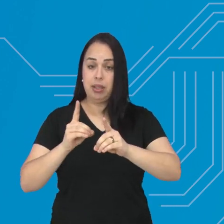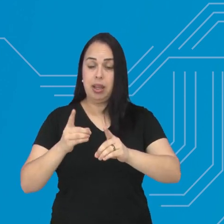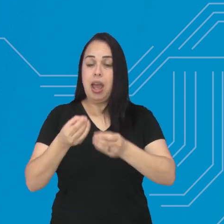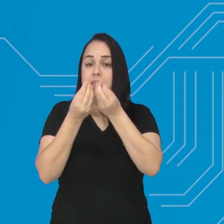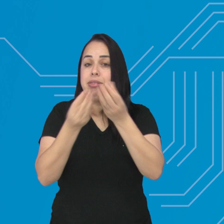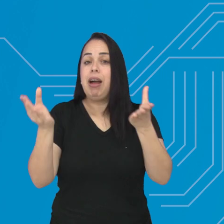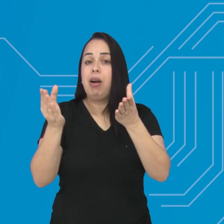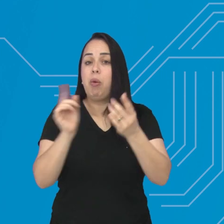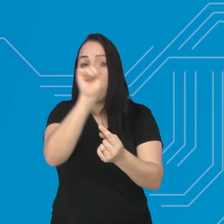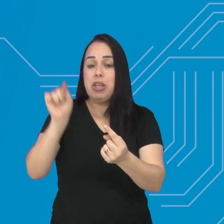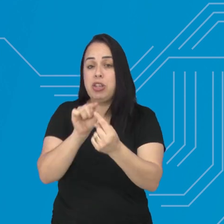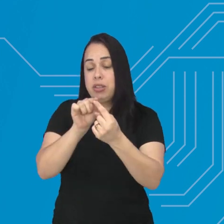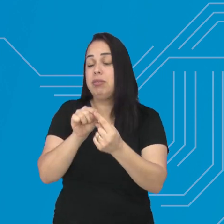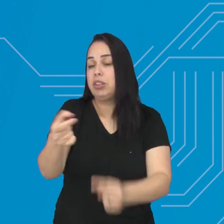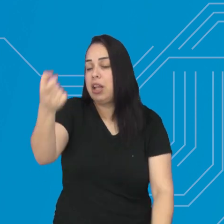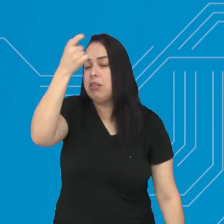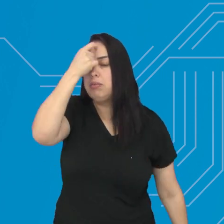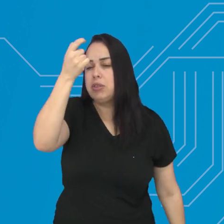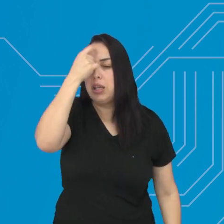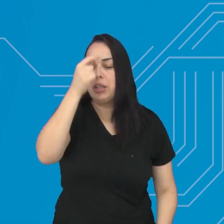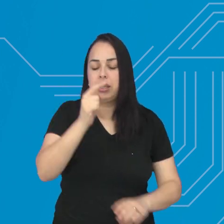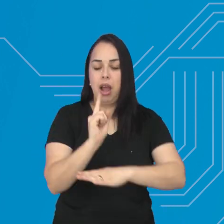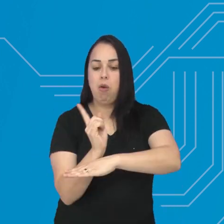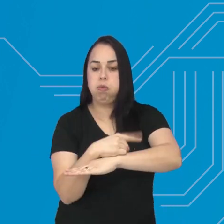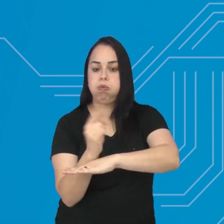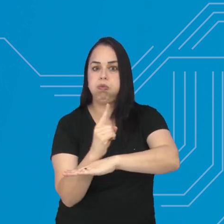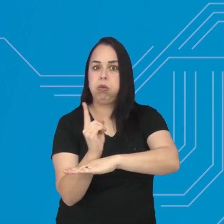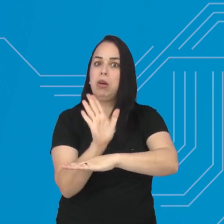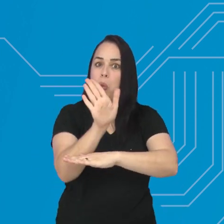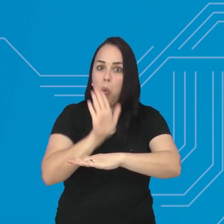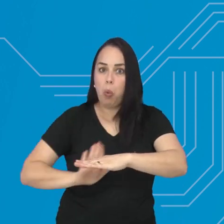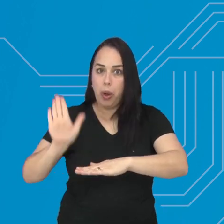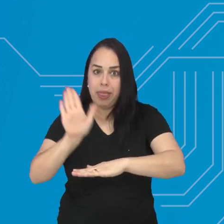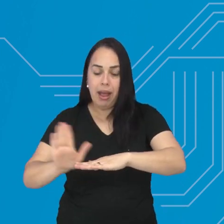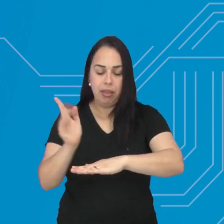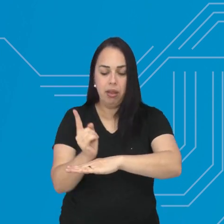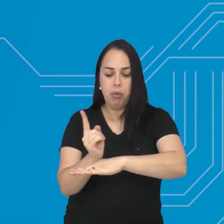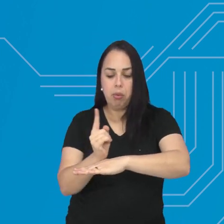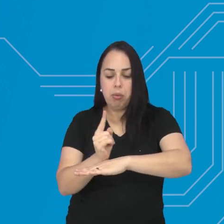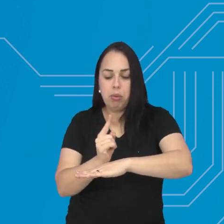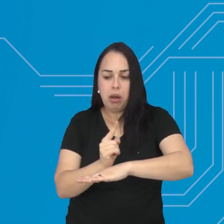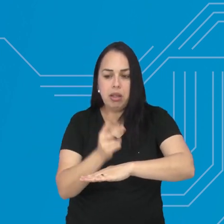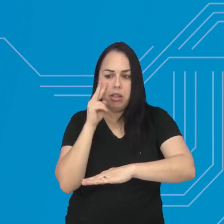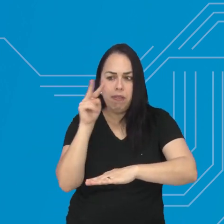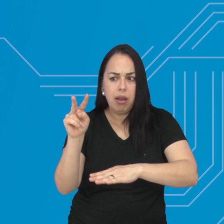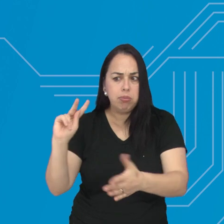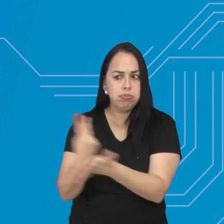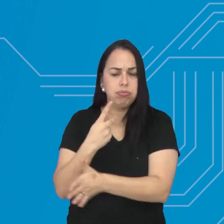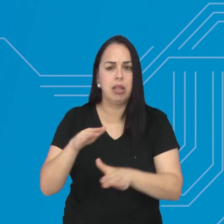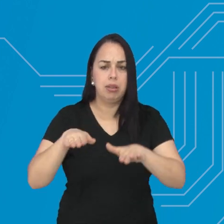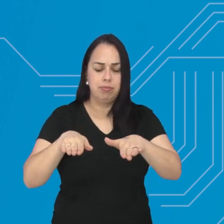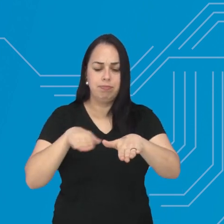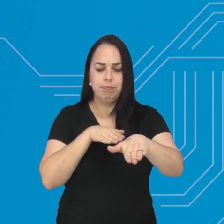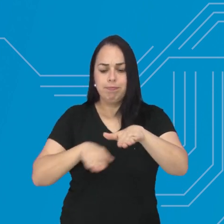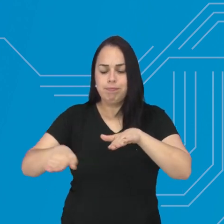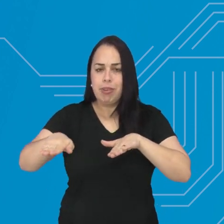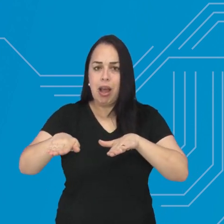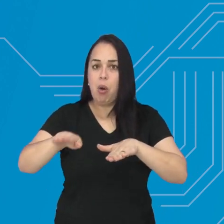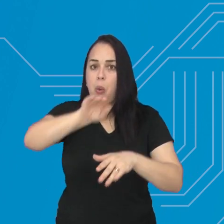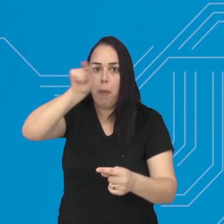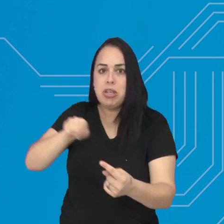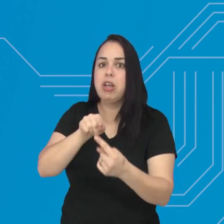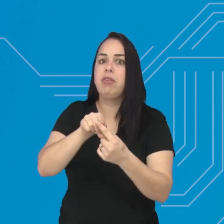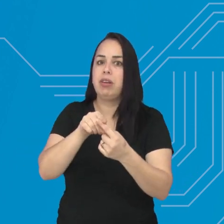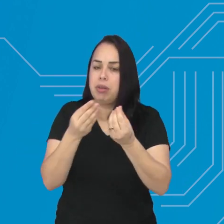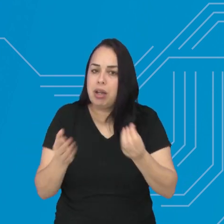Afaste-se. A ideia é conscientizar motoristas sobre a importância de reduzir a velocidade e mudar de faixa ao avistar um atendimento. A ideia é